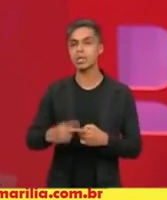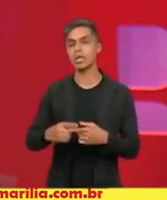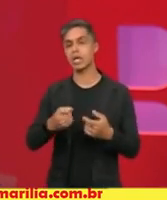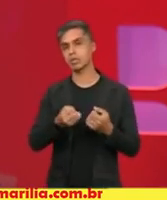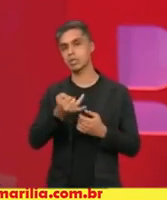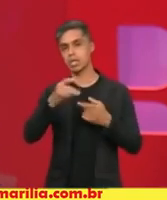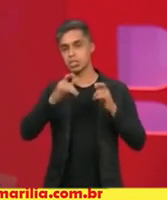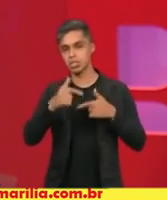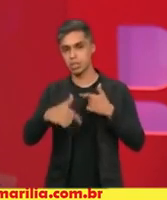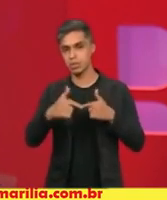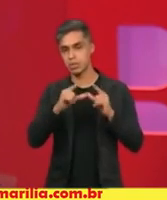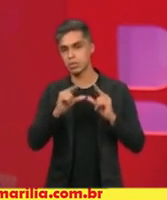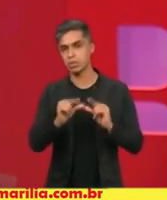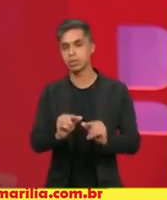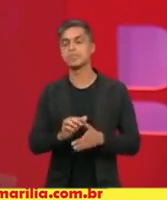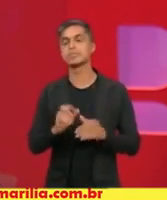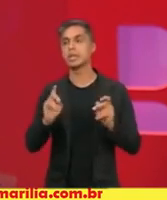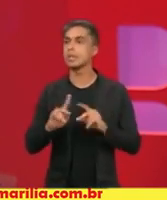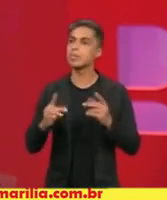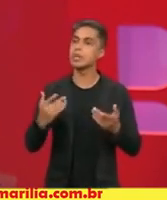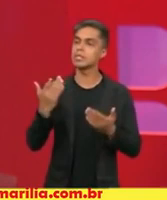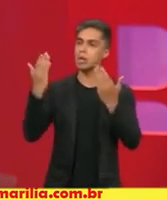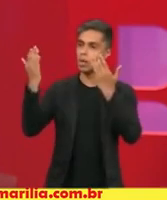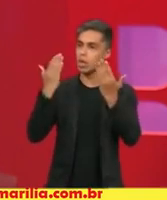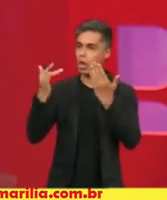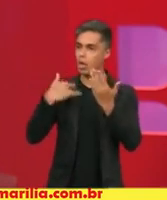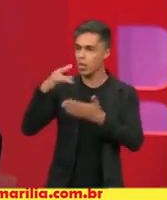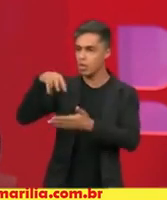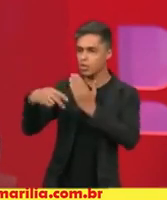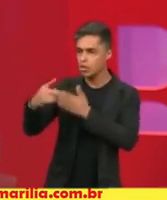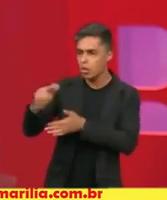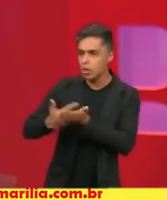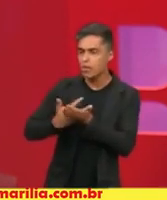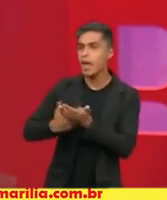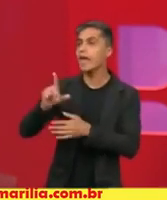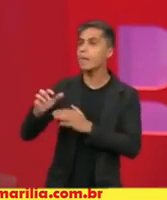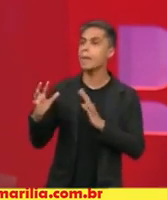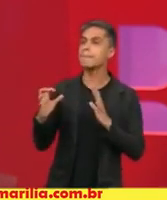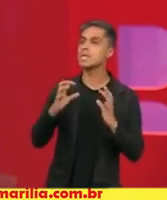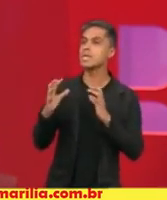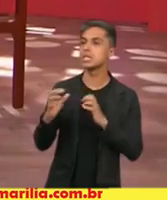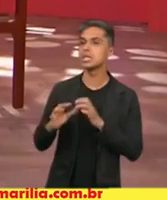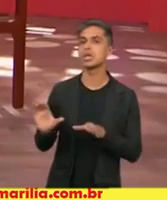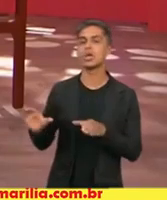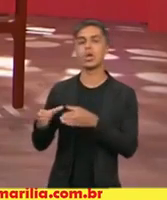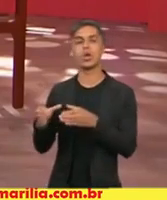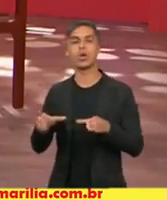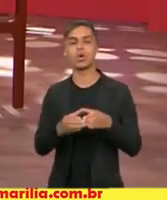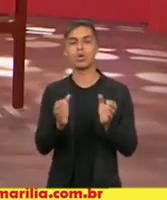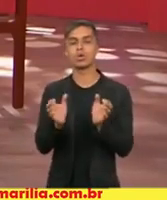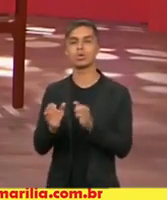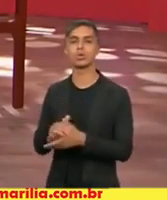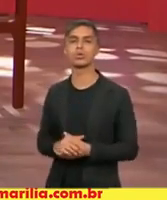caindo. Nesse balanço, o que eu consigo entender lendo a sua obra é que, de fato, é uma briga entre oligarquias, né? Sem dúvida. Se a gente